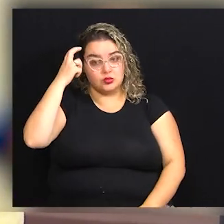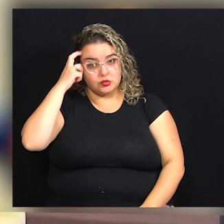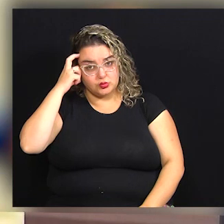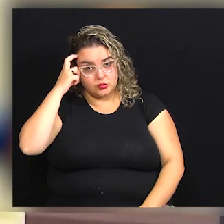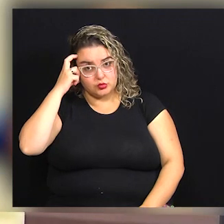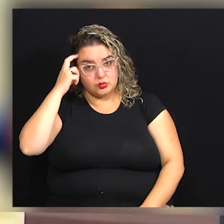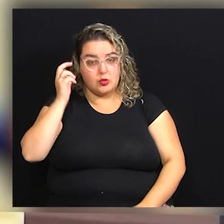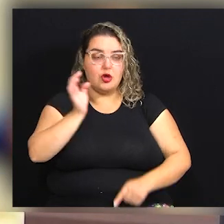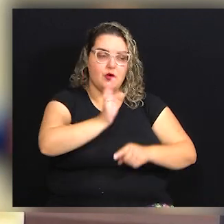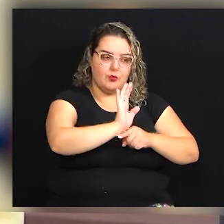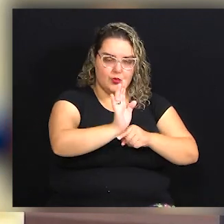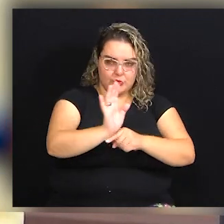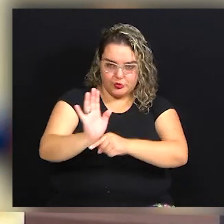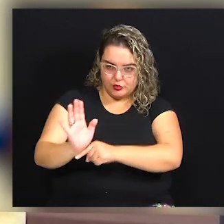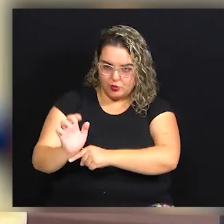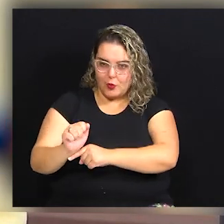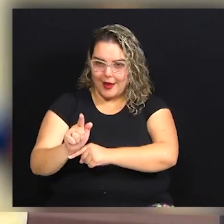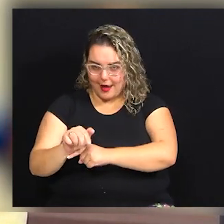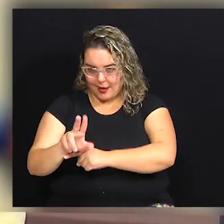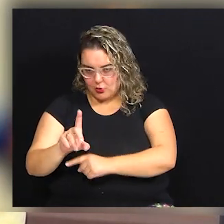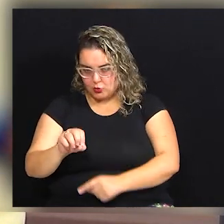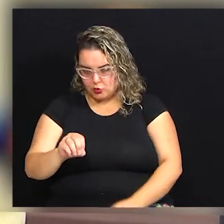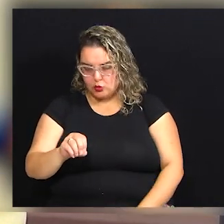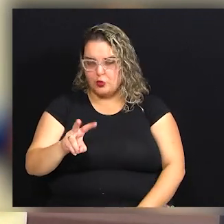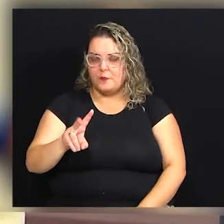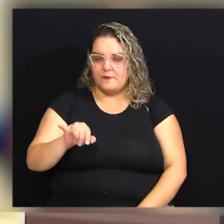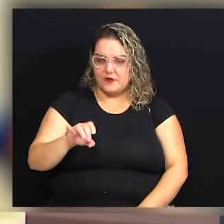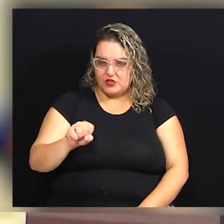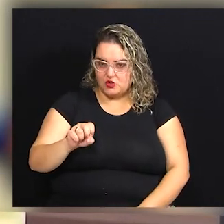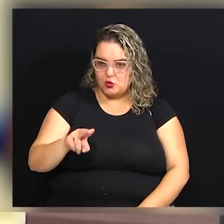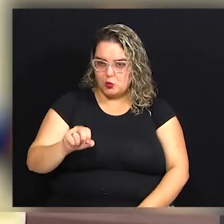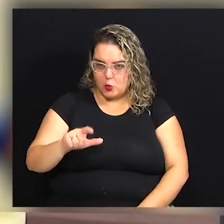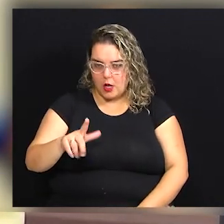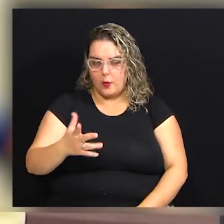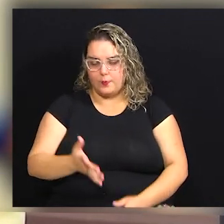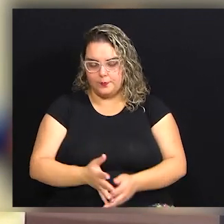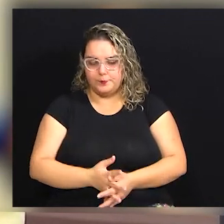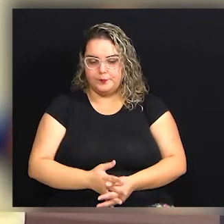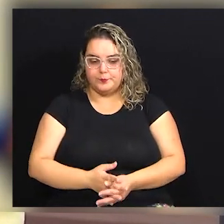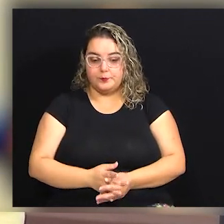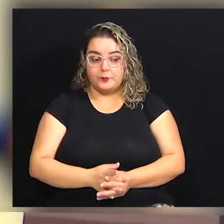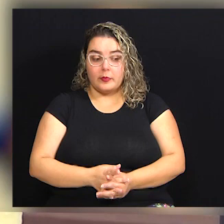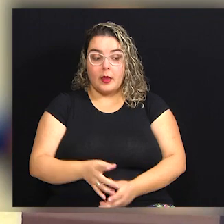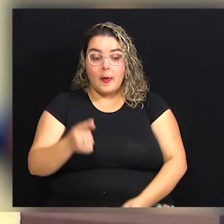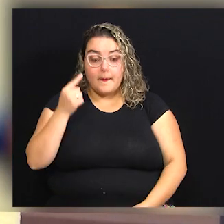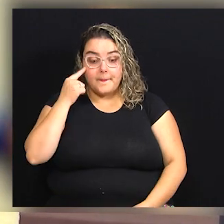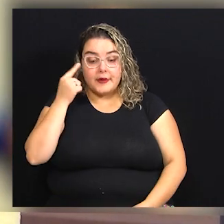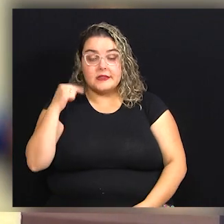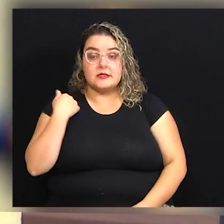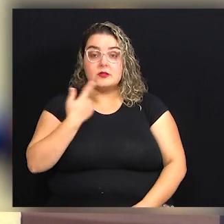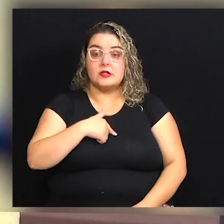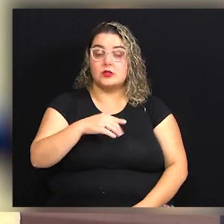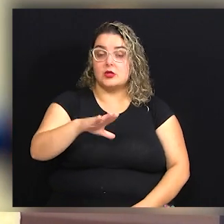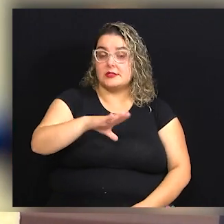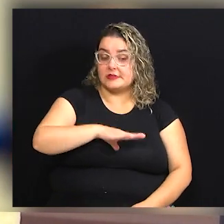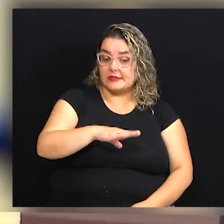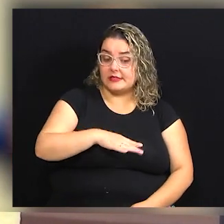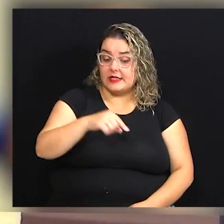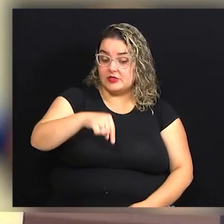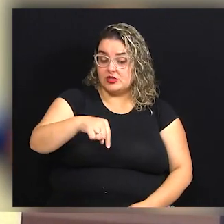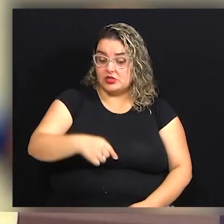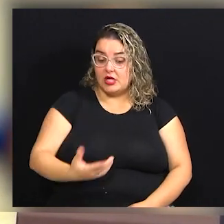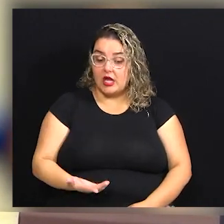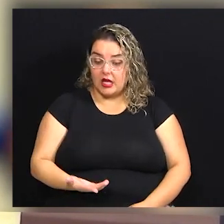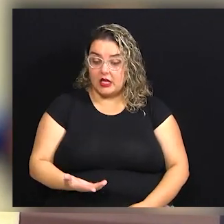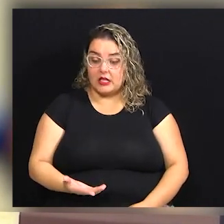e para o audiovisual, pensando que a nossa cidade aqui no centro já